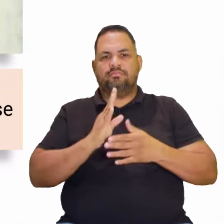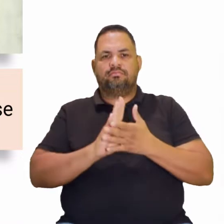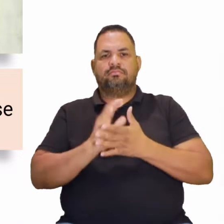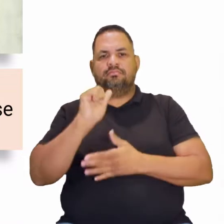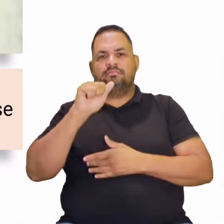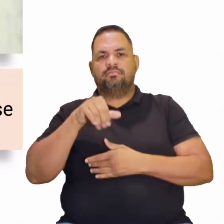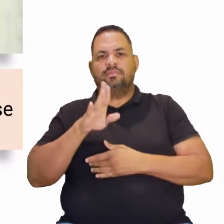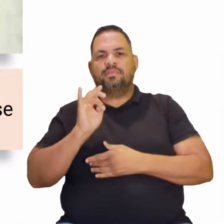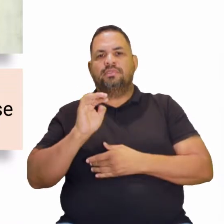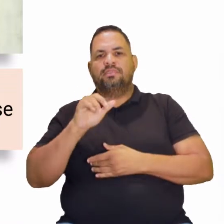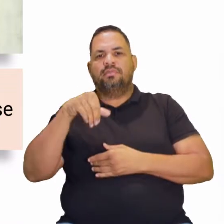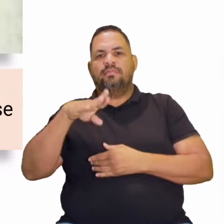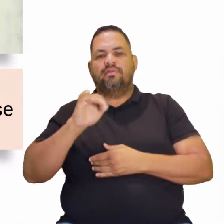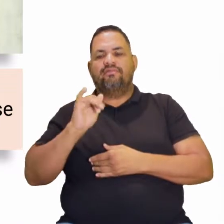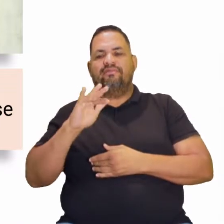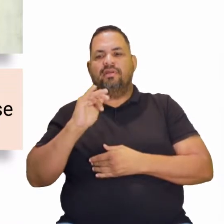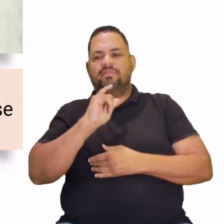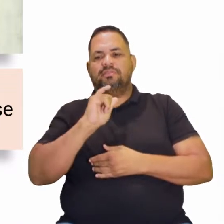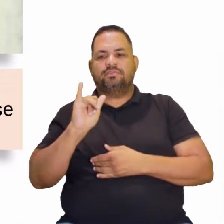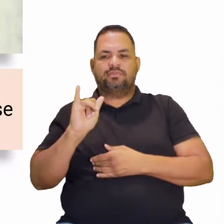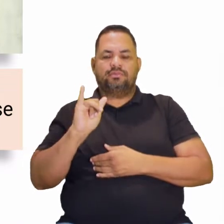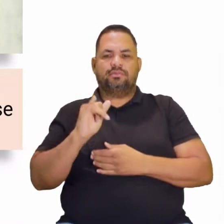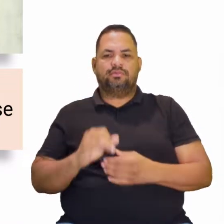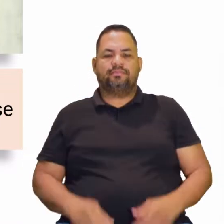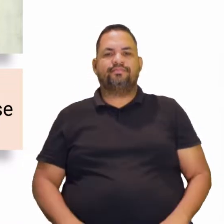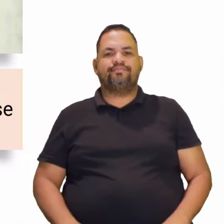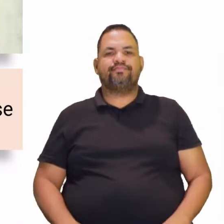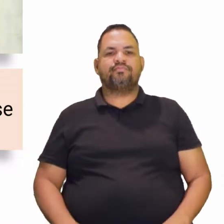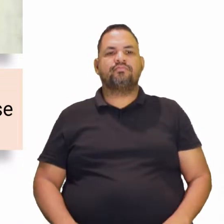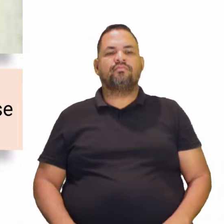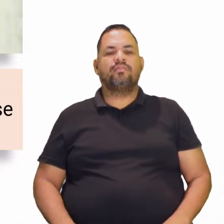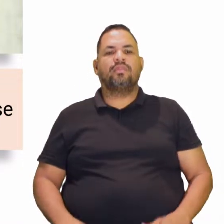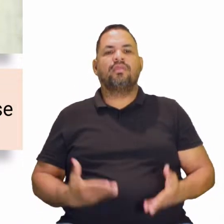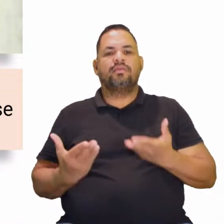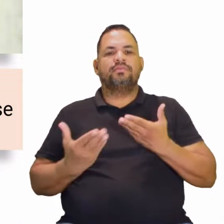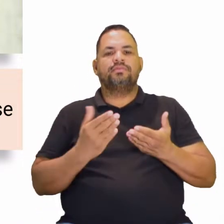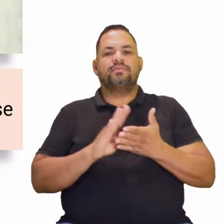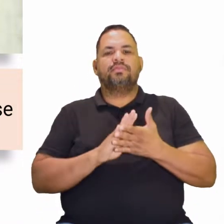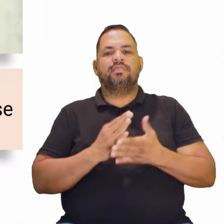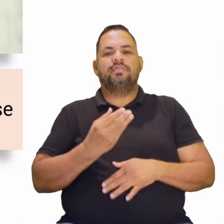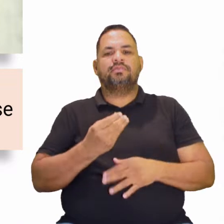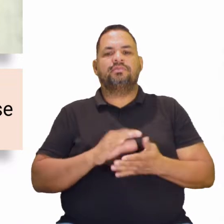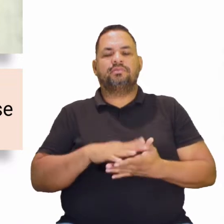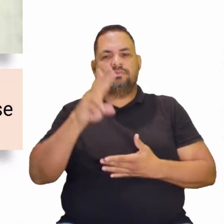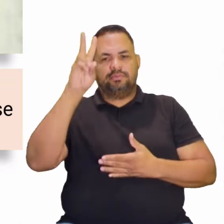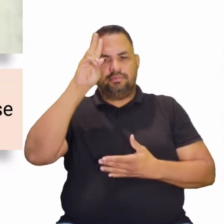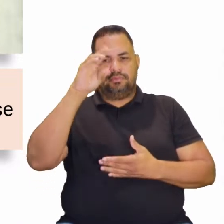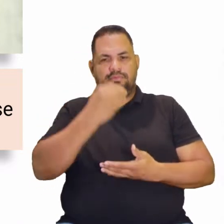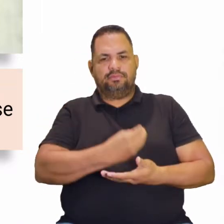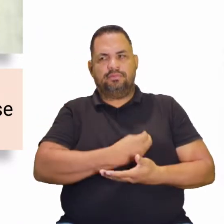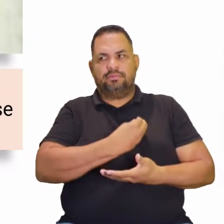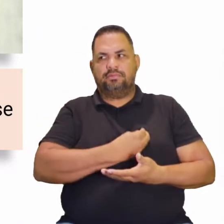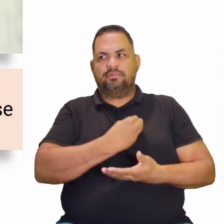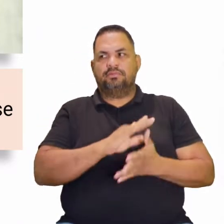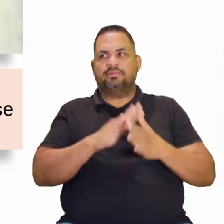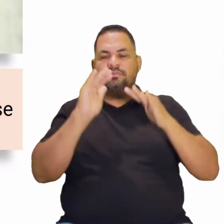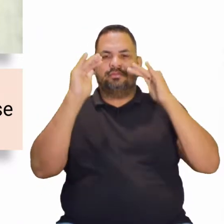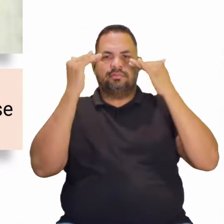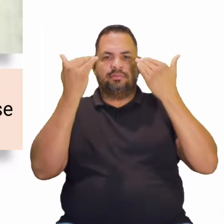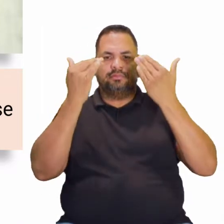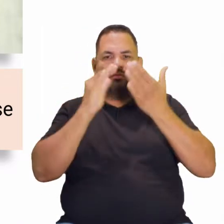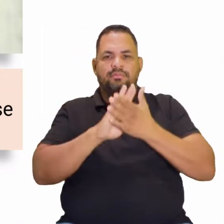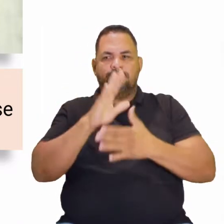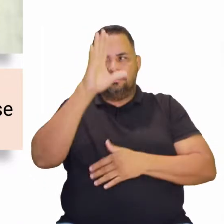Anita Catarina Malfatti. Então, vamos falar um pouquinho da biografia da artista, né? Vamos com bastante atenção para a gente